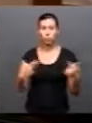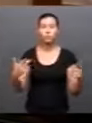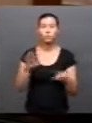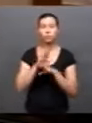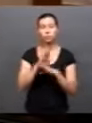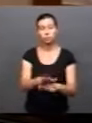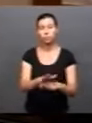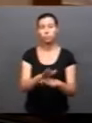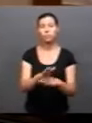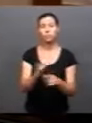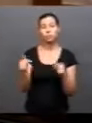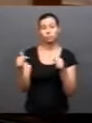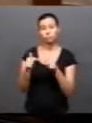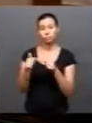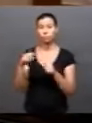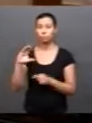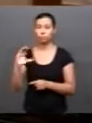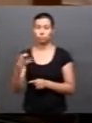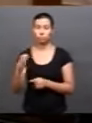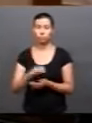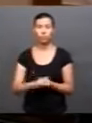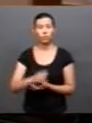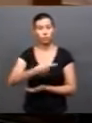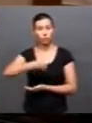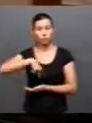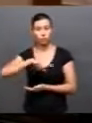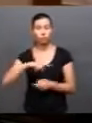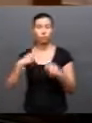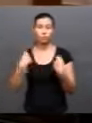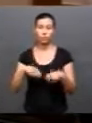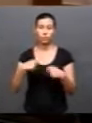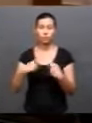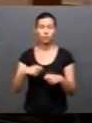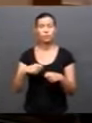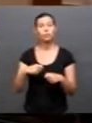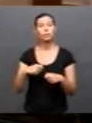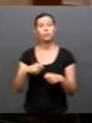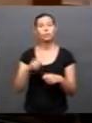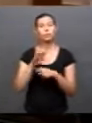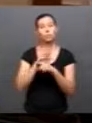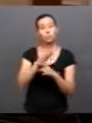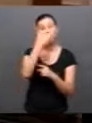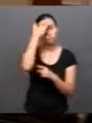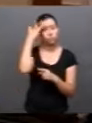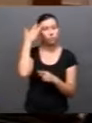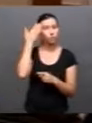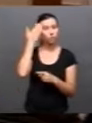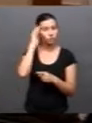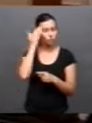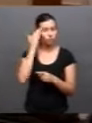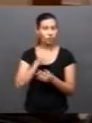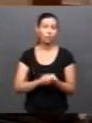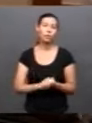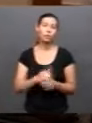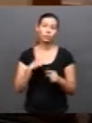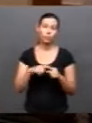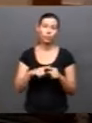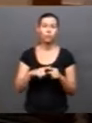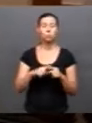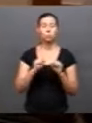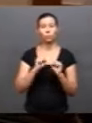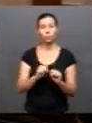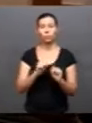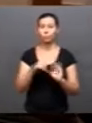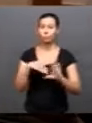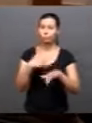da ciência. Então, nós temos que fazer com que as pessoas entendam esse processo, porque senão a gente vai fracassar.